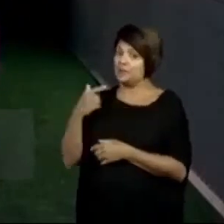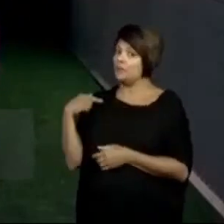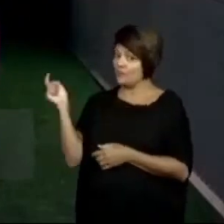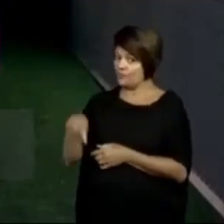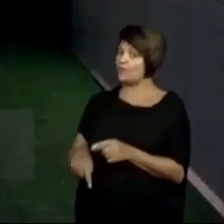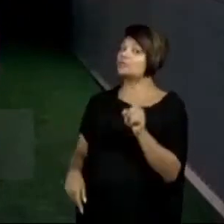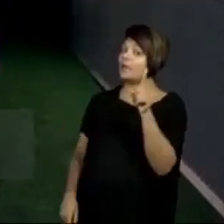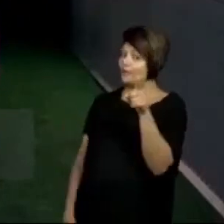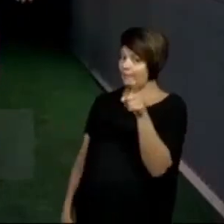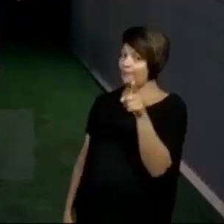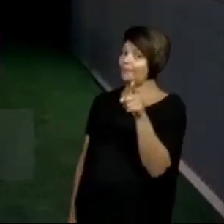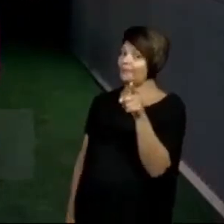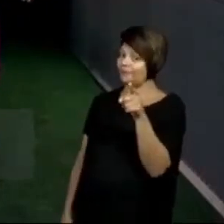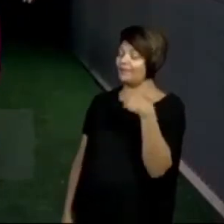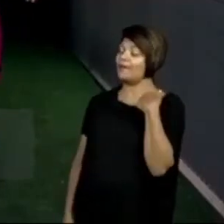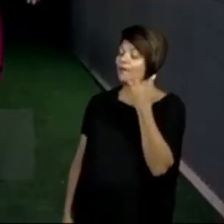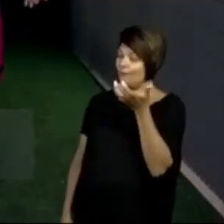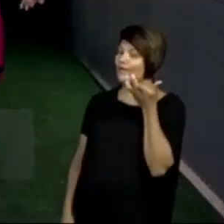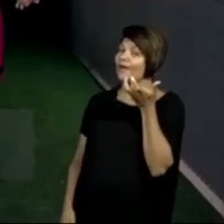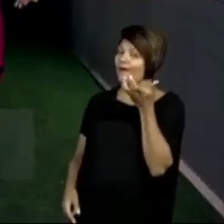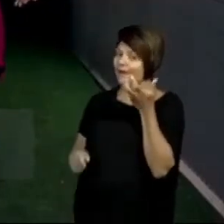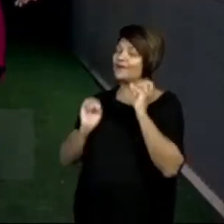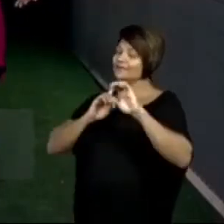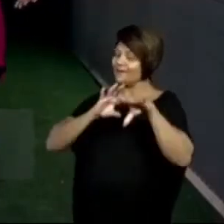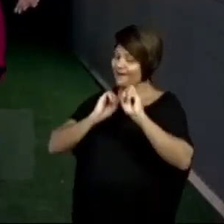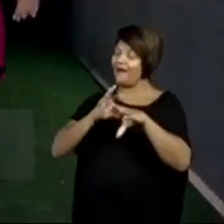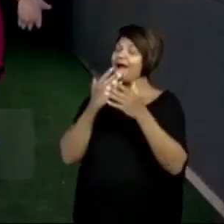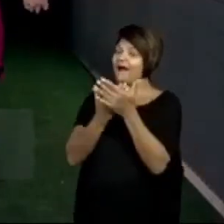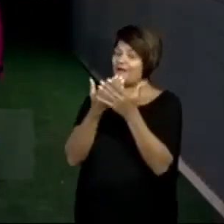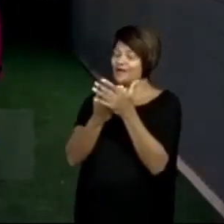voltar, hein, pessoal? Quero dar mais aulas aí com a